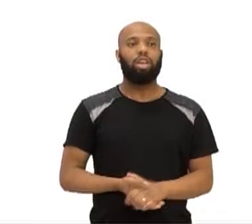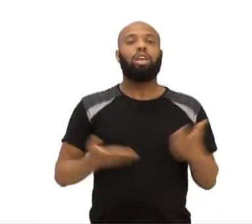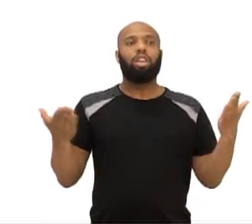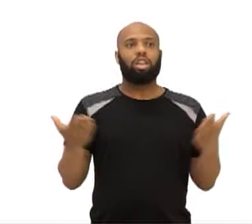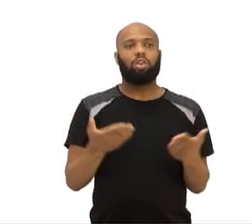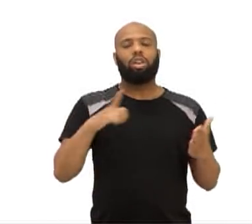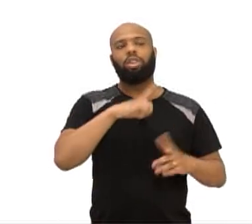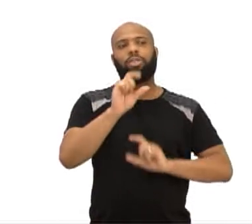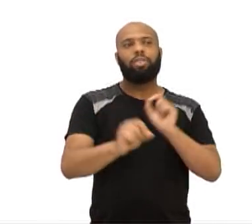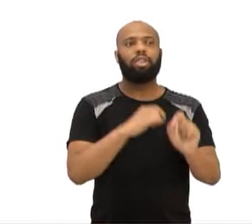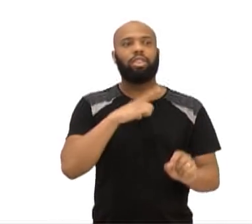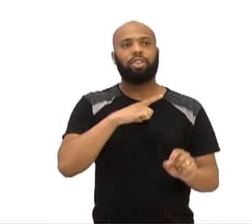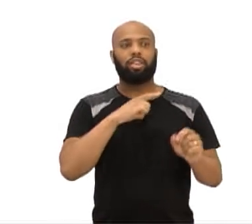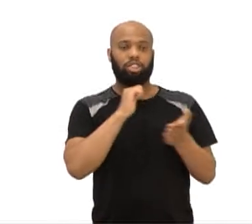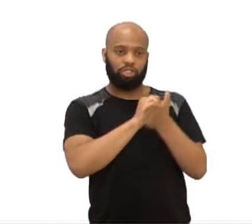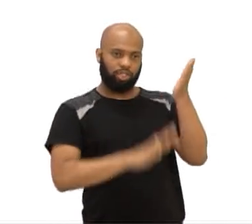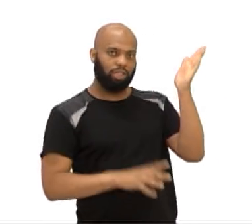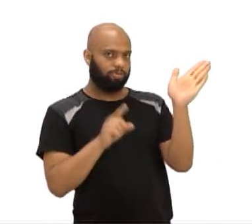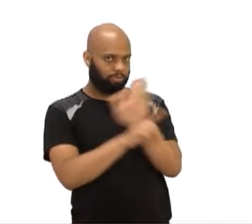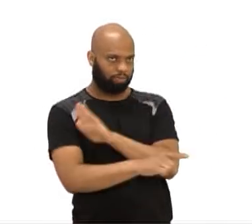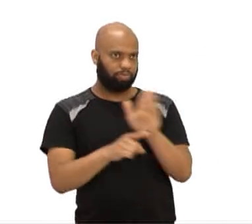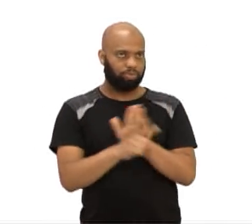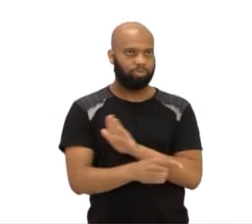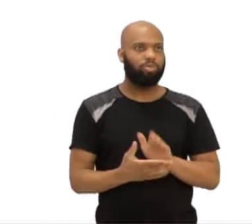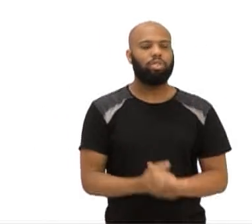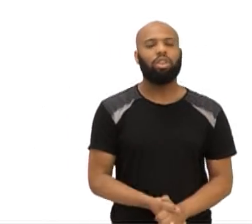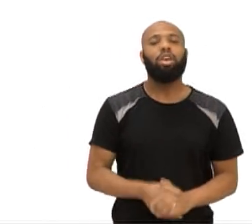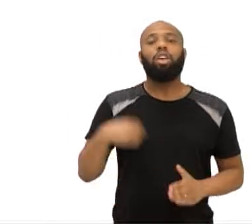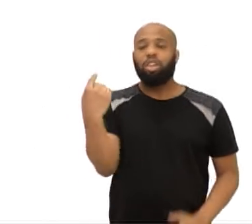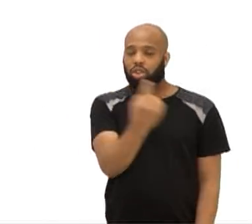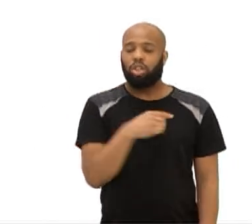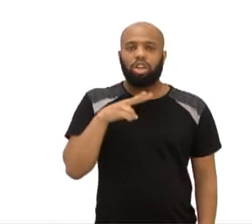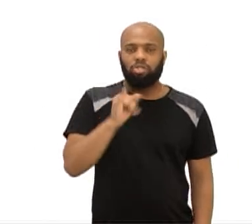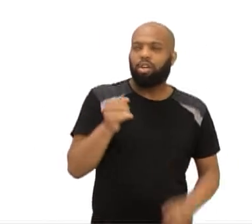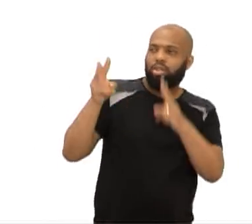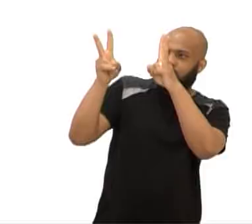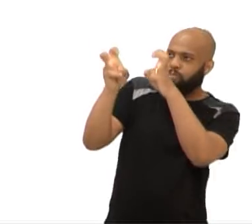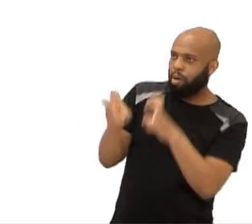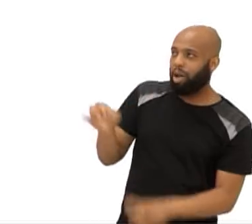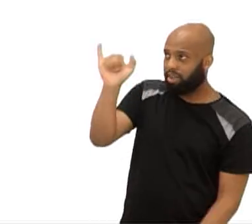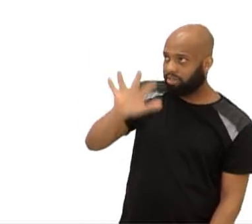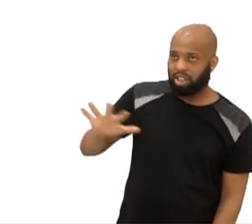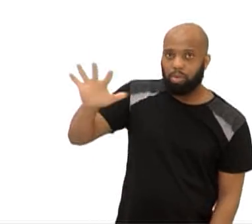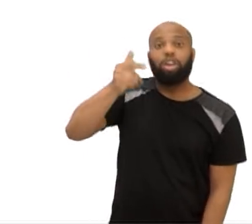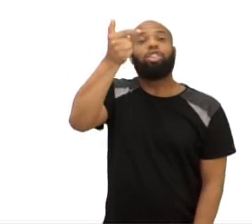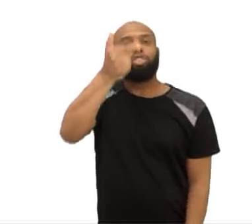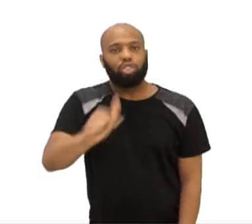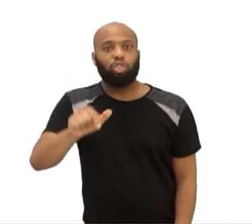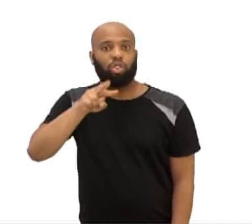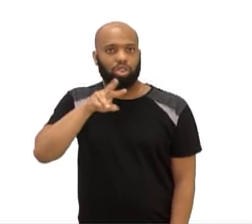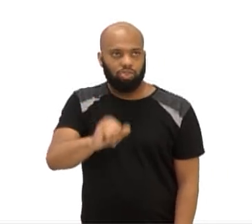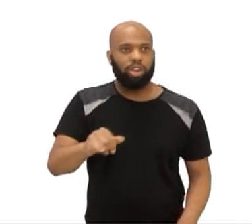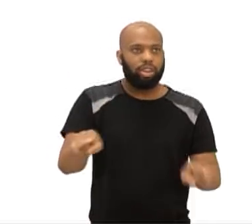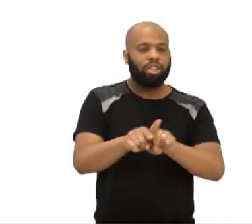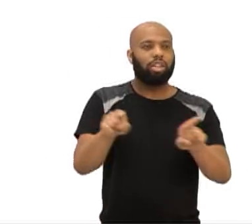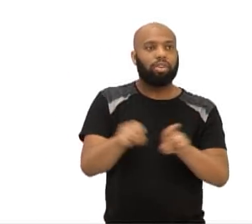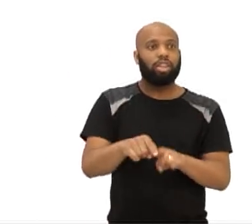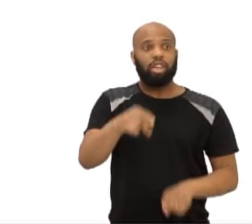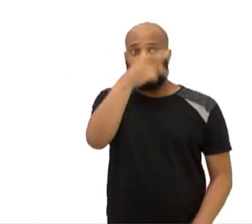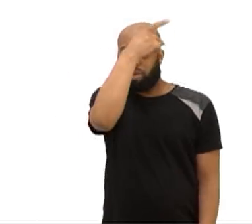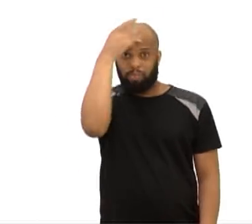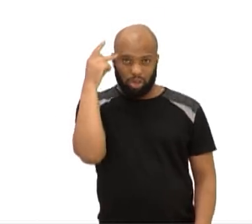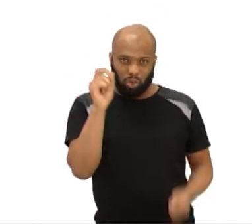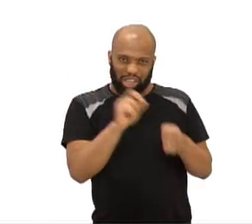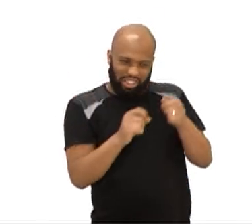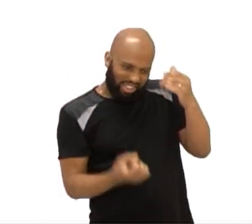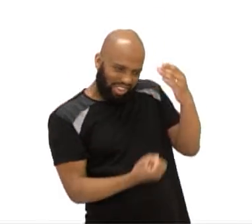para vocês, então, uma atividade. Nós vamos observar a imagem novamente e o locutor faz